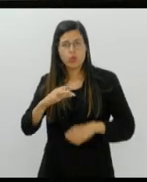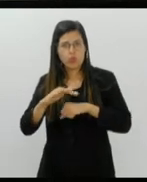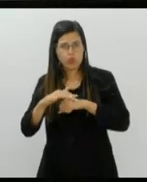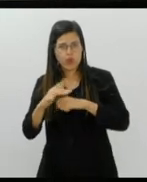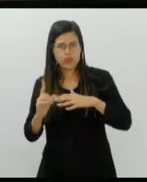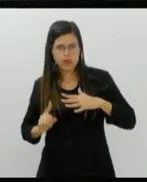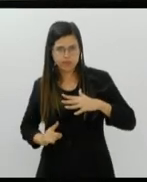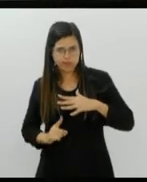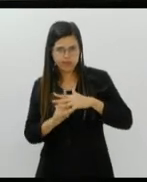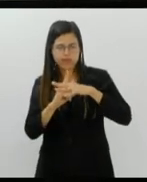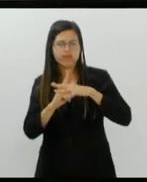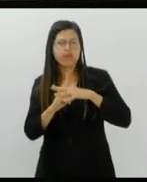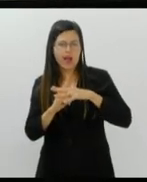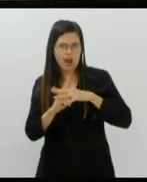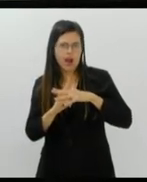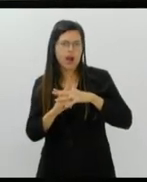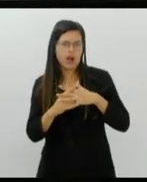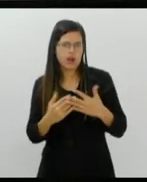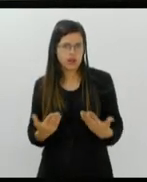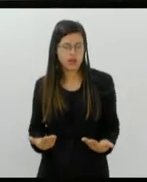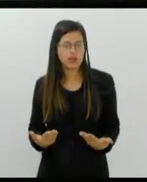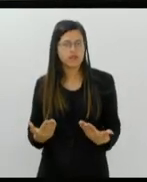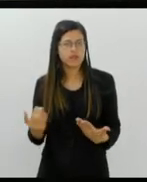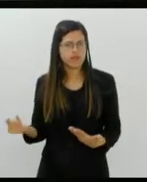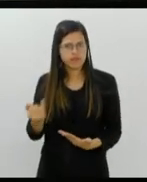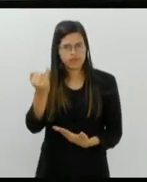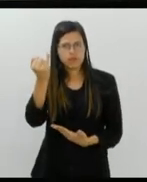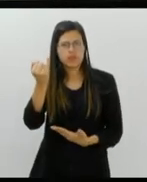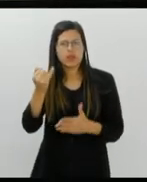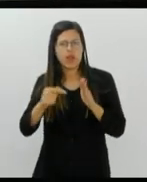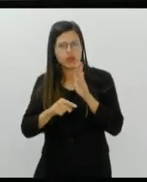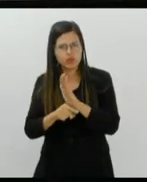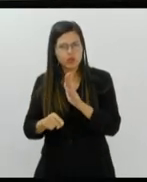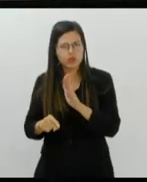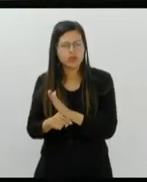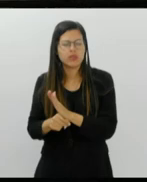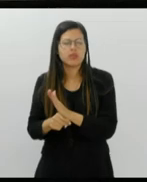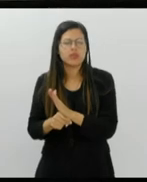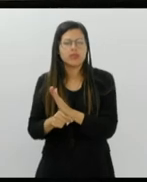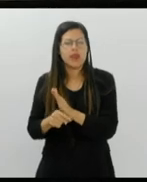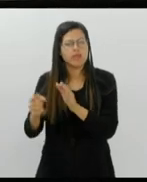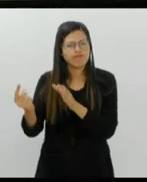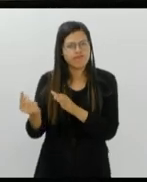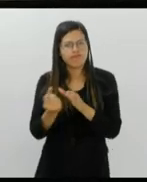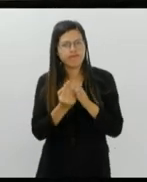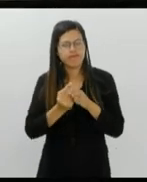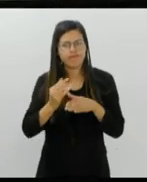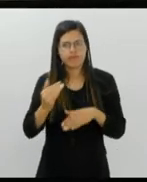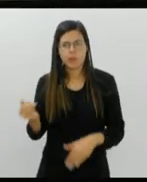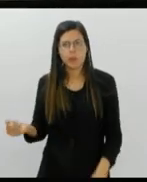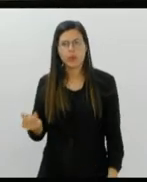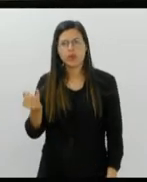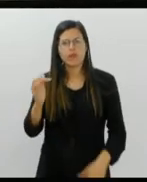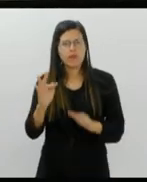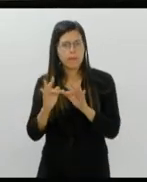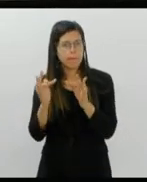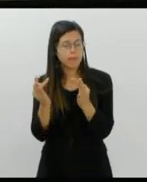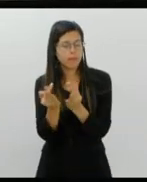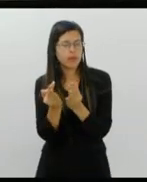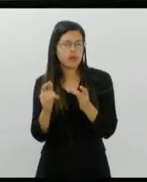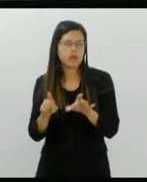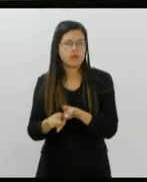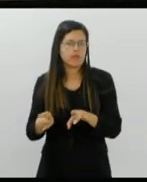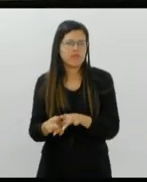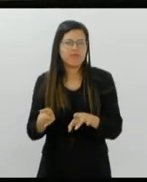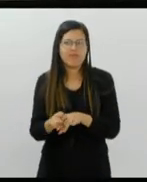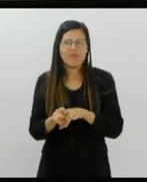da importância de nós estarmos ajudando e abraçando essas pessoas tão importantes seus familiares e a satisfação de ver